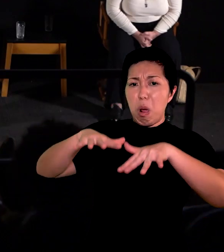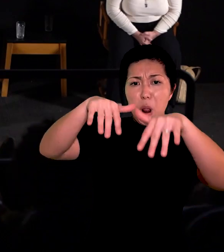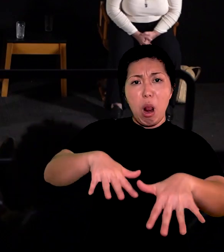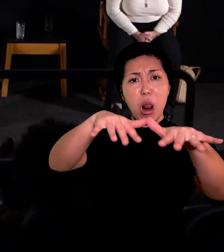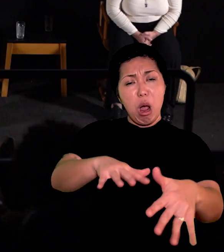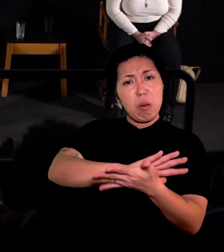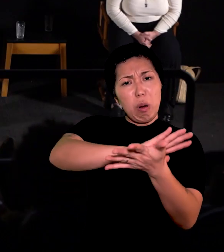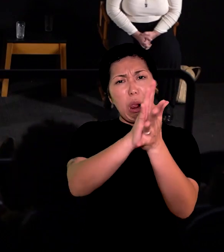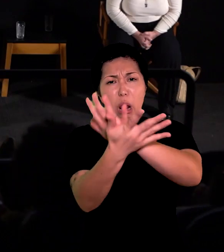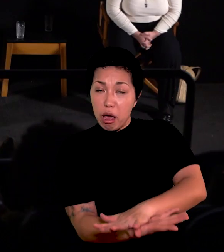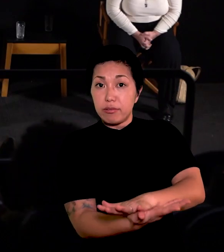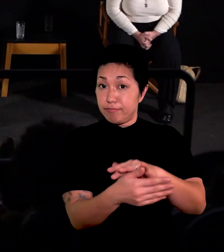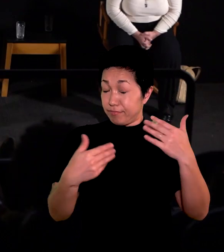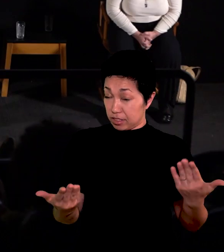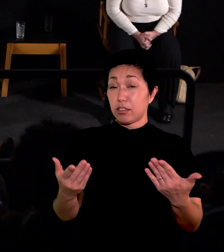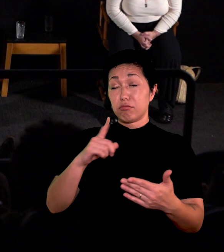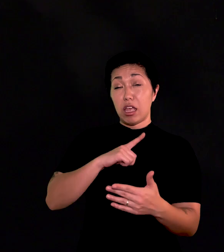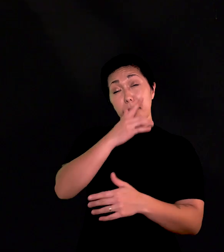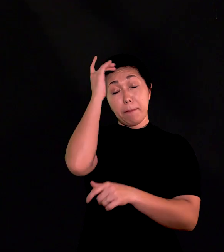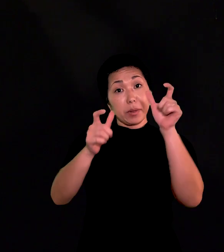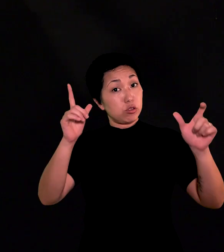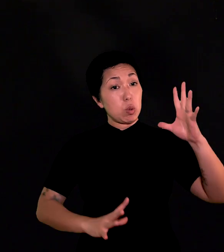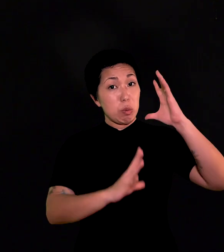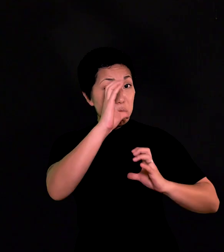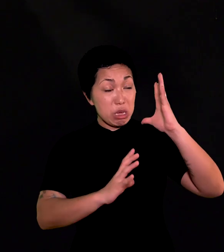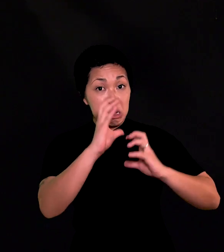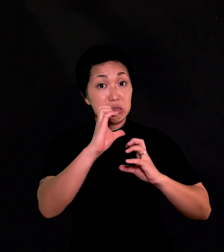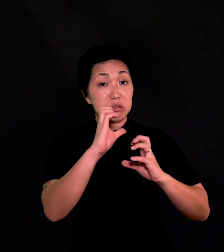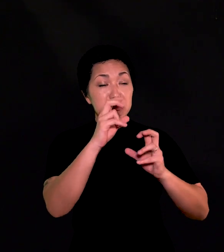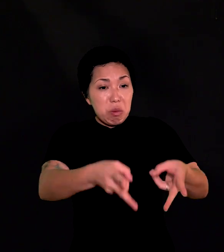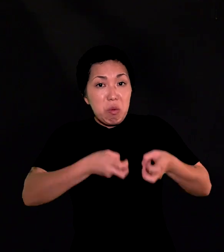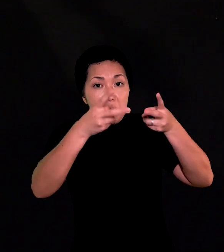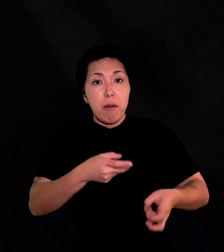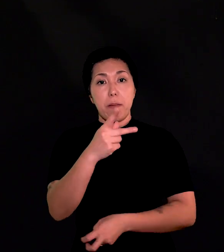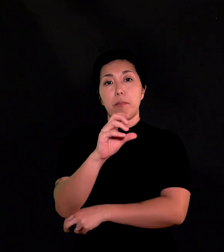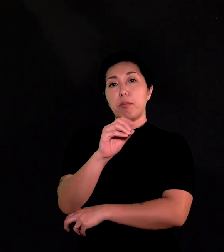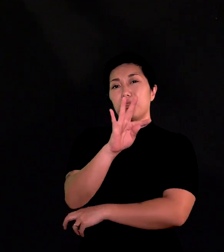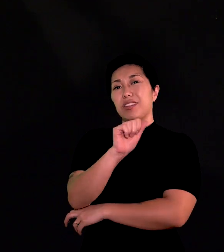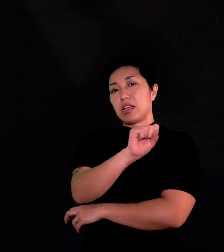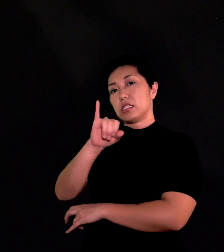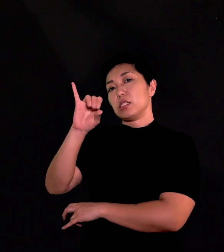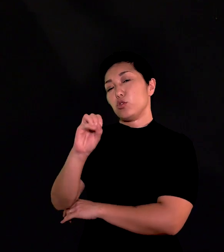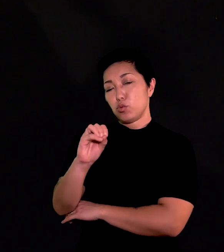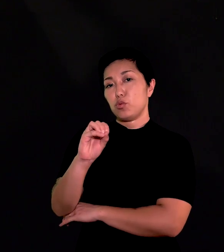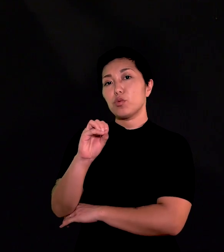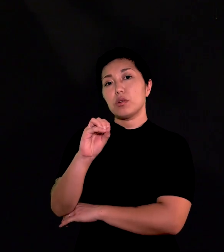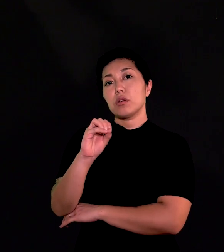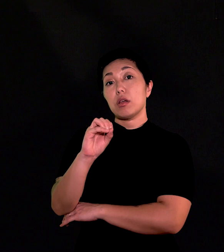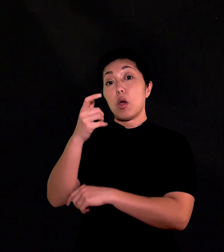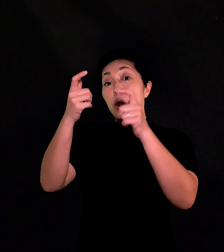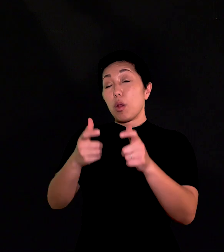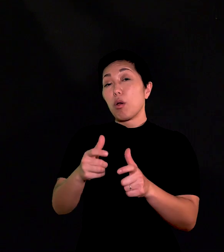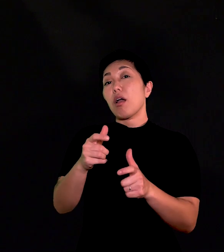Exatamente. Quer dizer, temos gente brigando... temos gente brigando para explorar potássio, né,